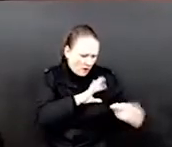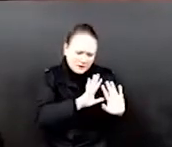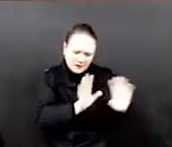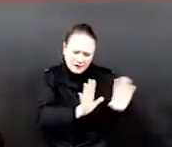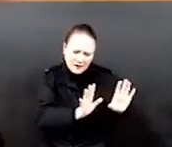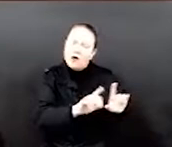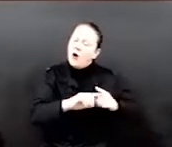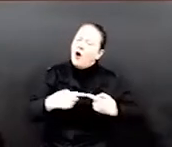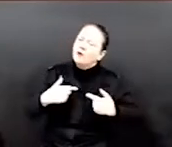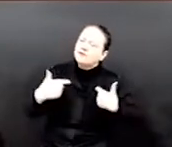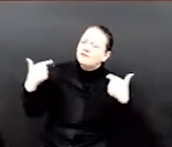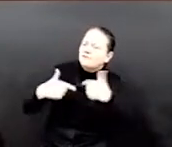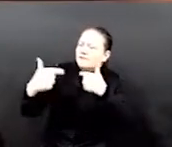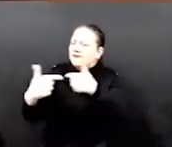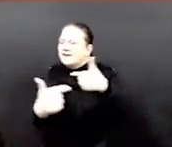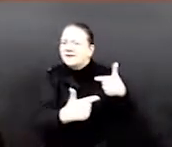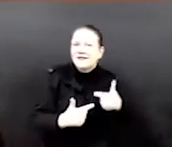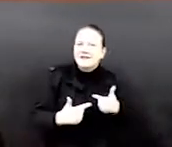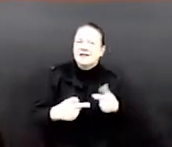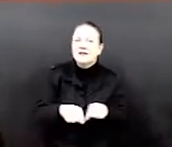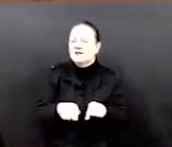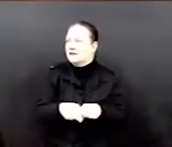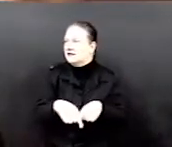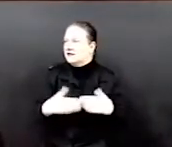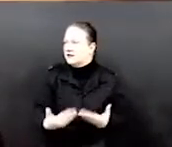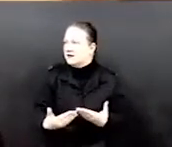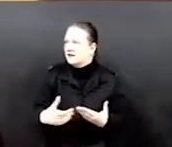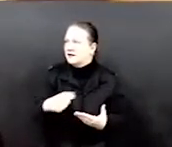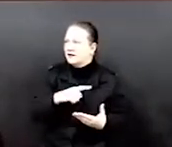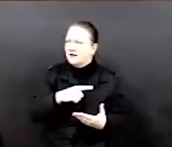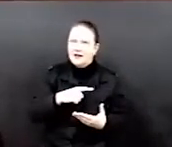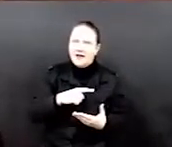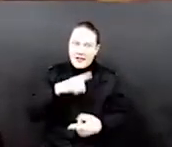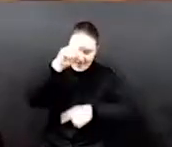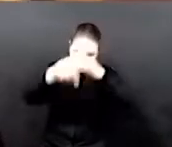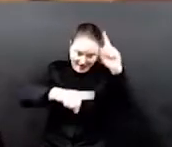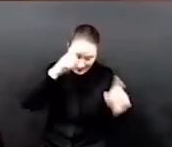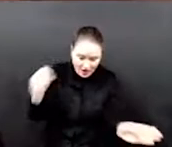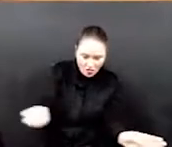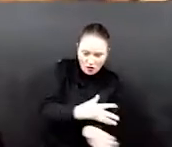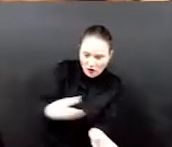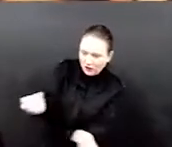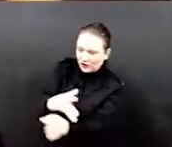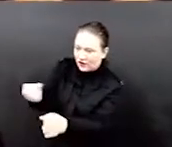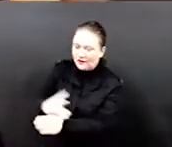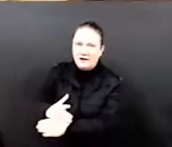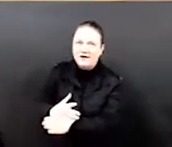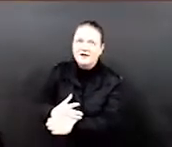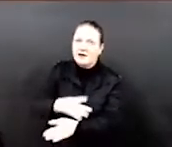que é tudo mais, mas lá se reinventa, e é justamente o que a gente mais precisa, dessa